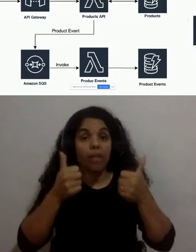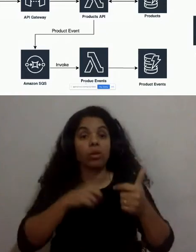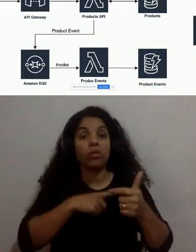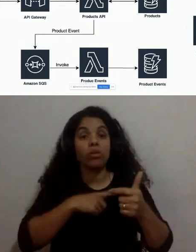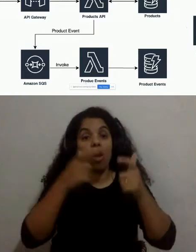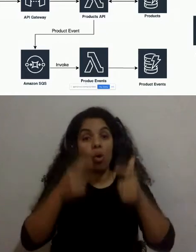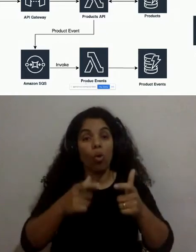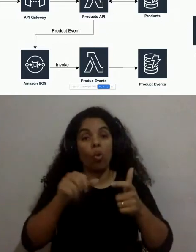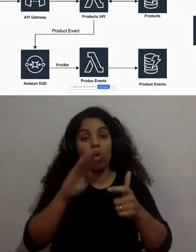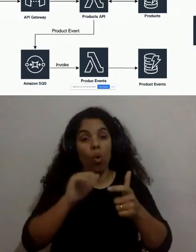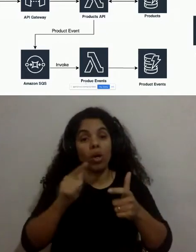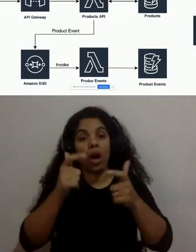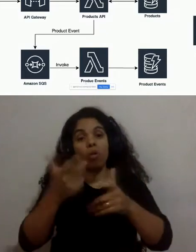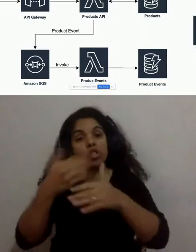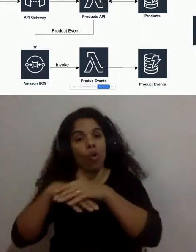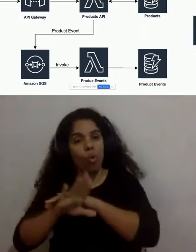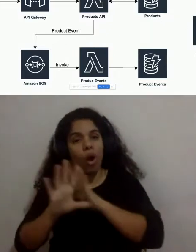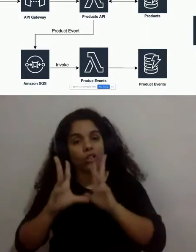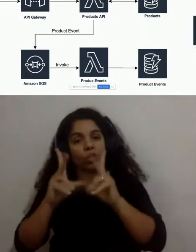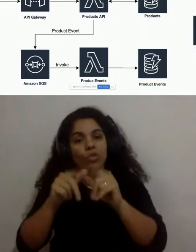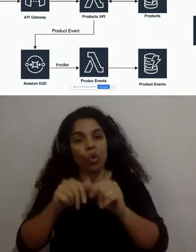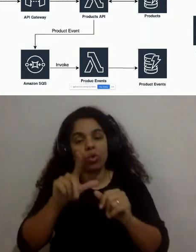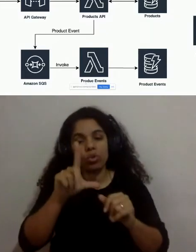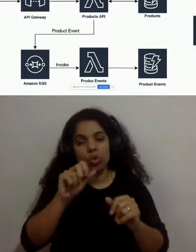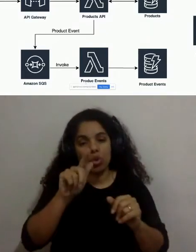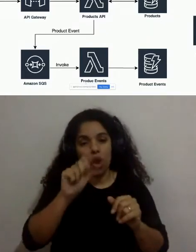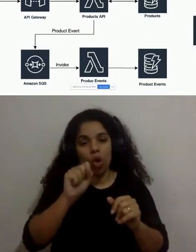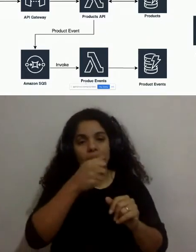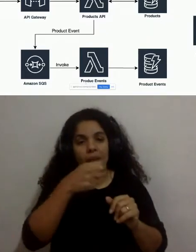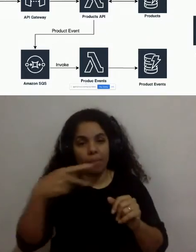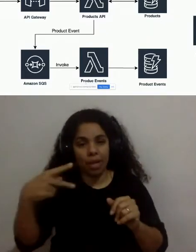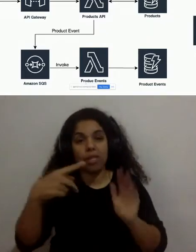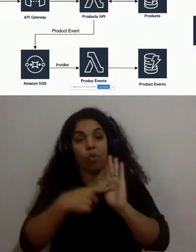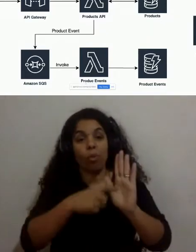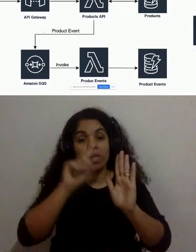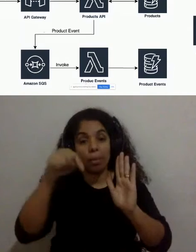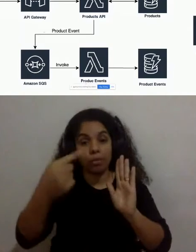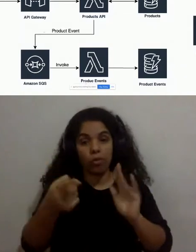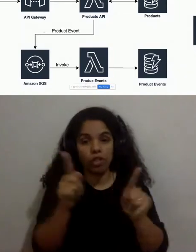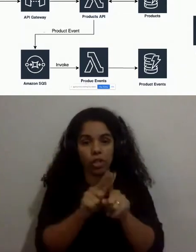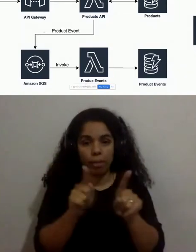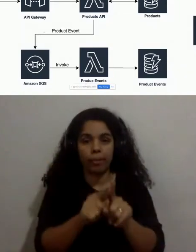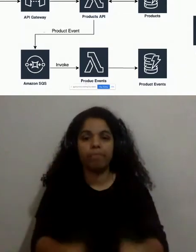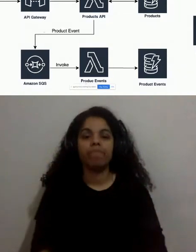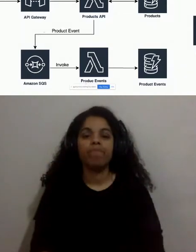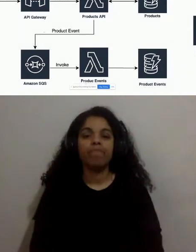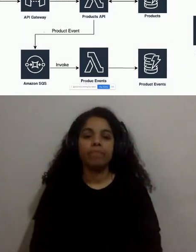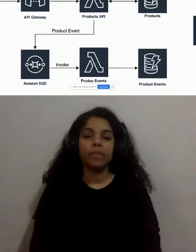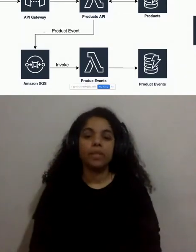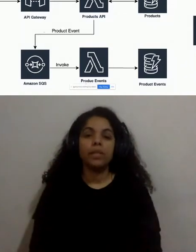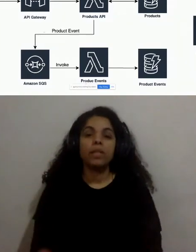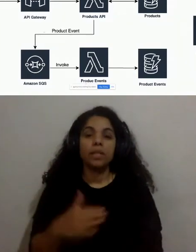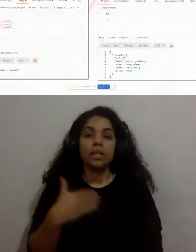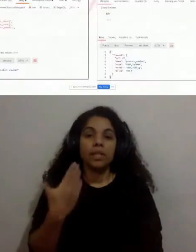local onde eu guardo todos os logs da aplicação, tá? Vou mostrar mais na frente também. Então,